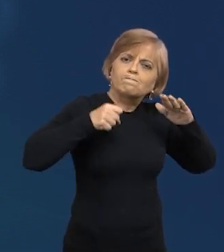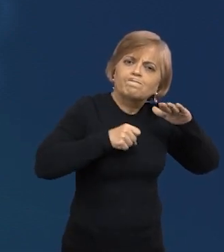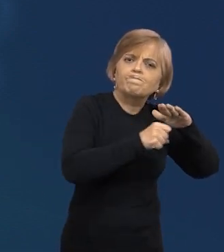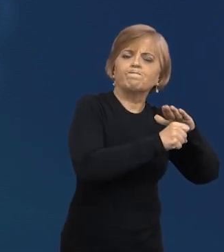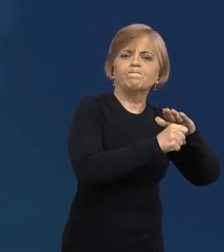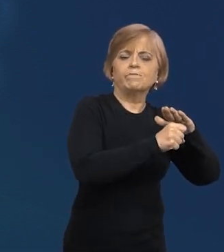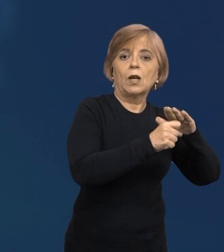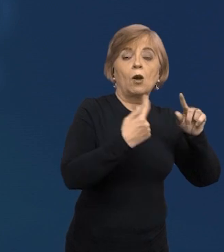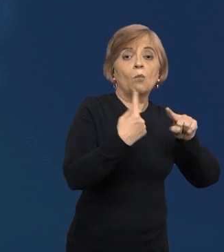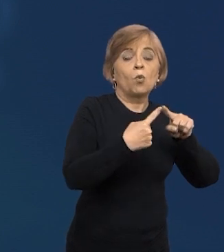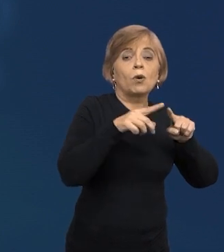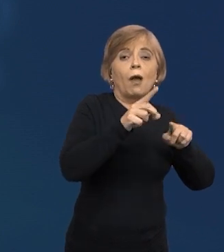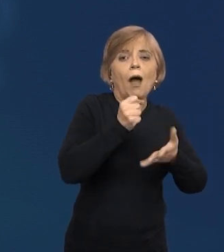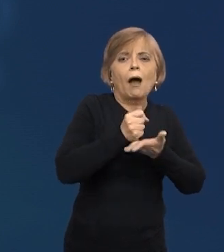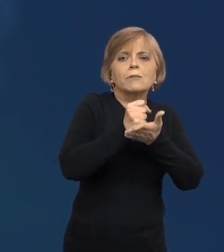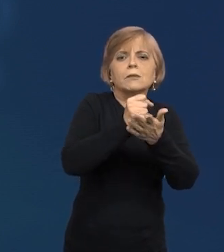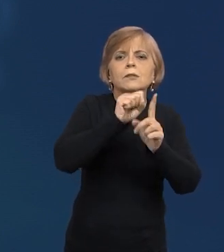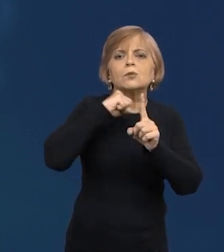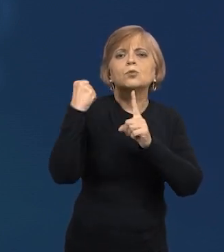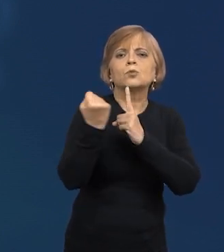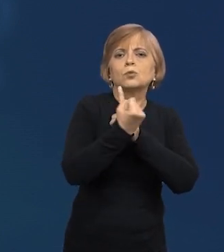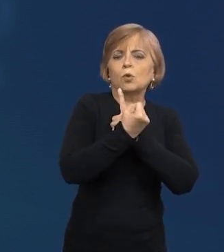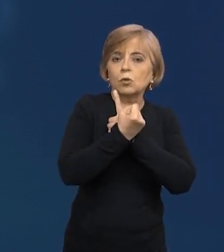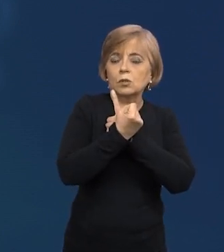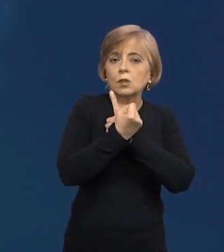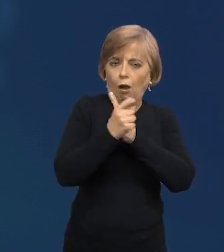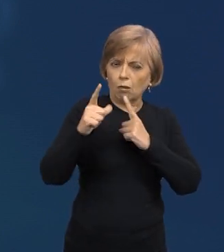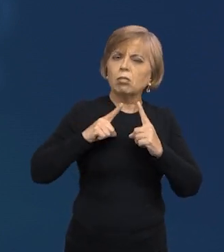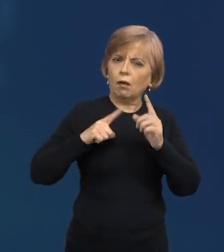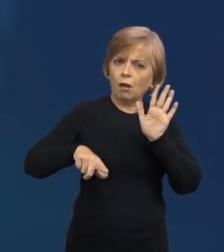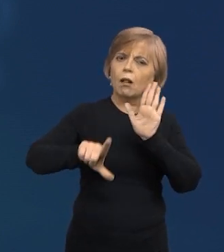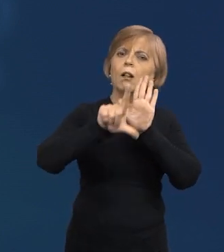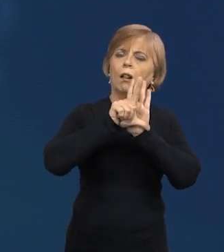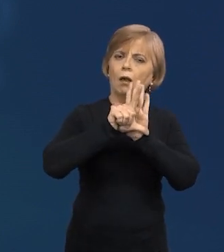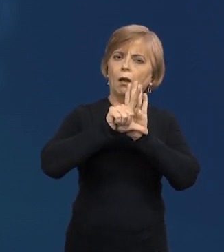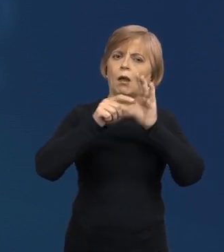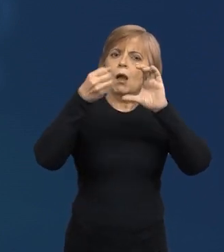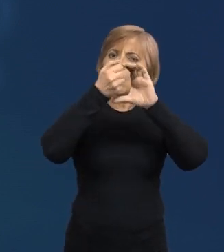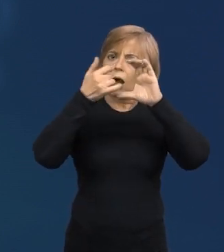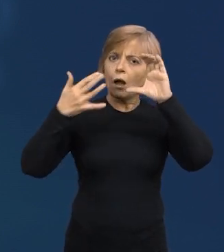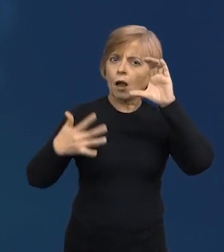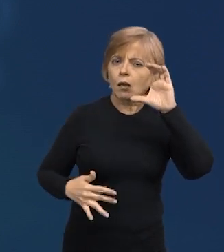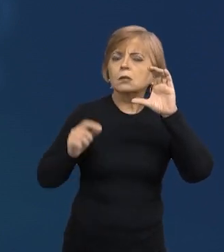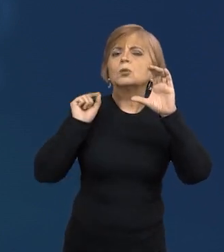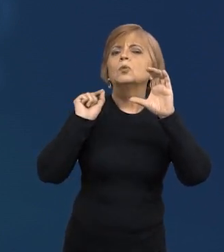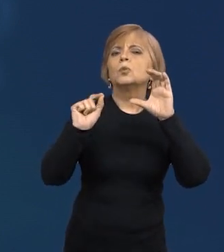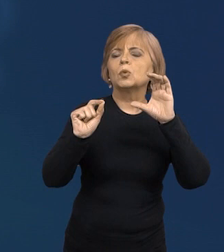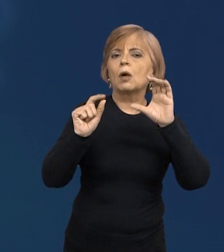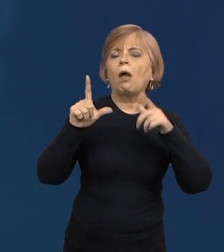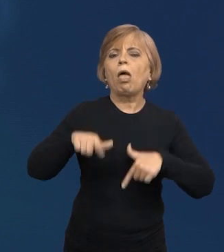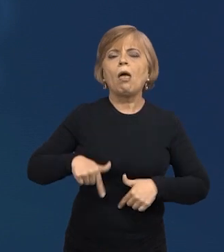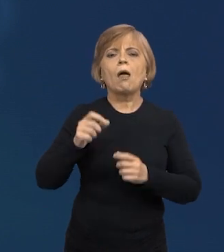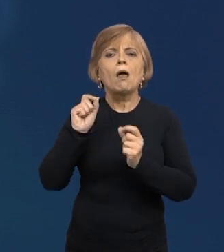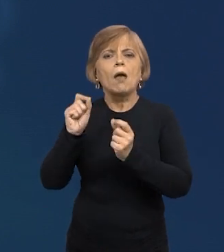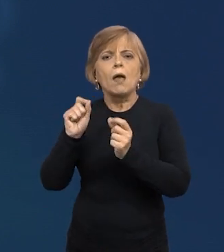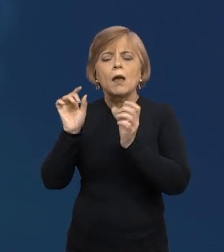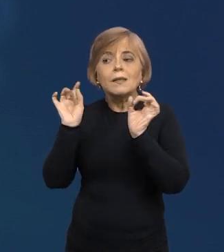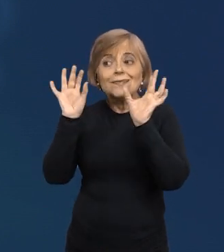socioassistencial prevista em lei e que tem como características ser uma medida